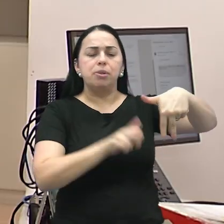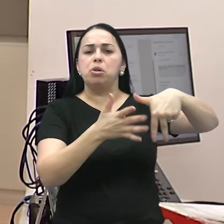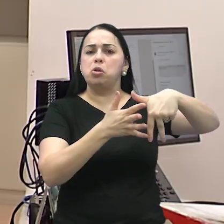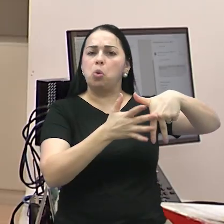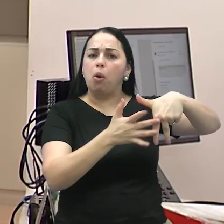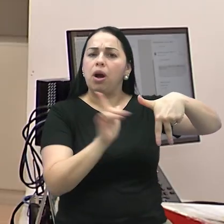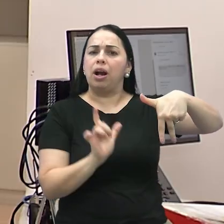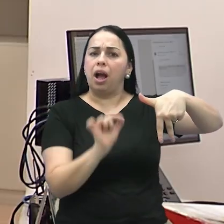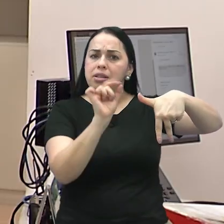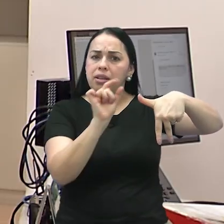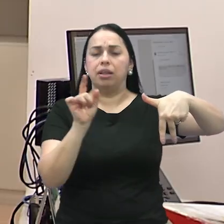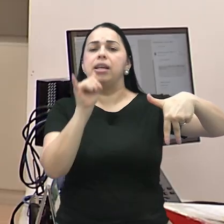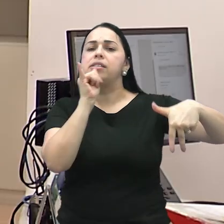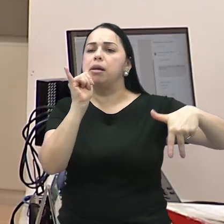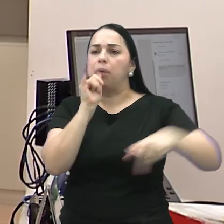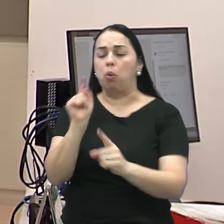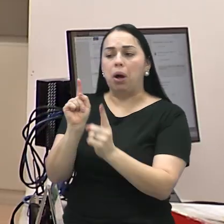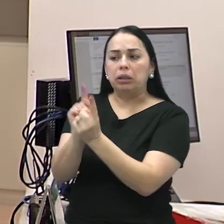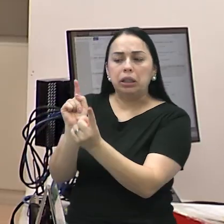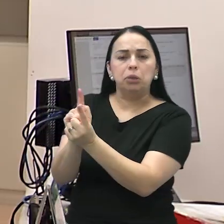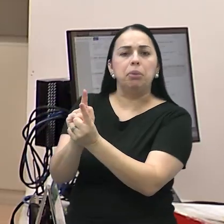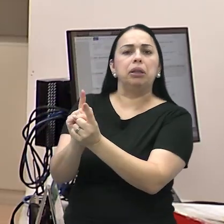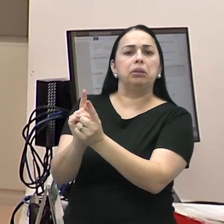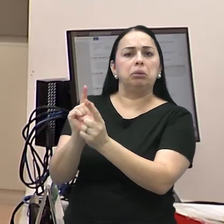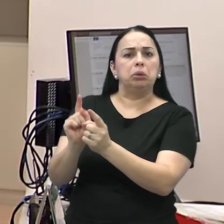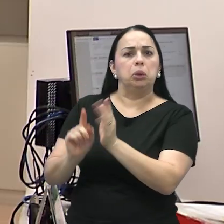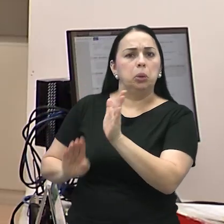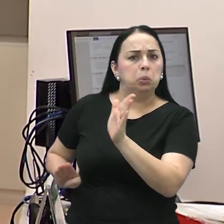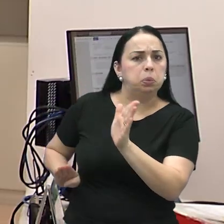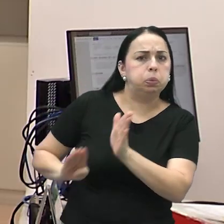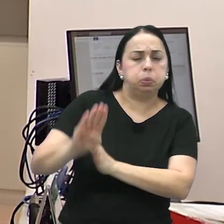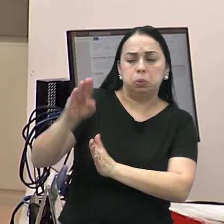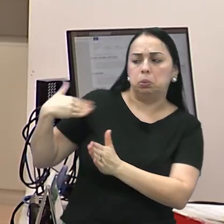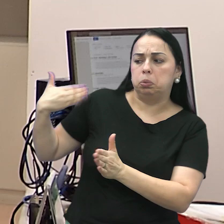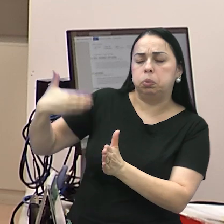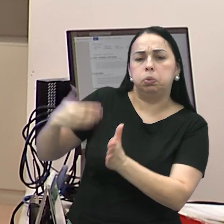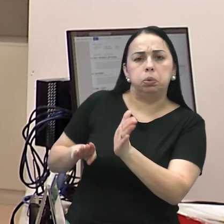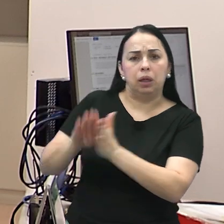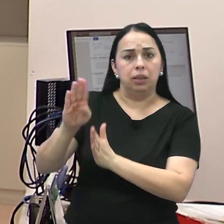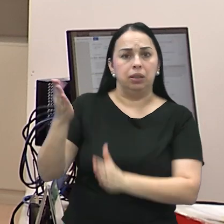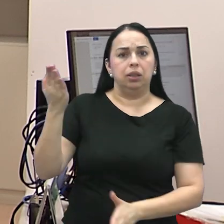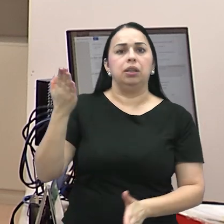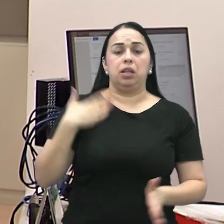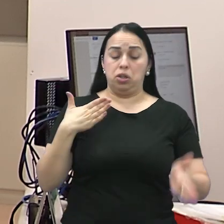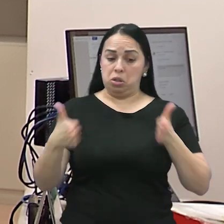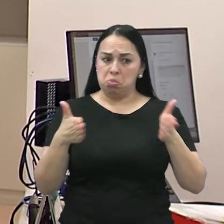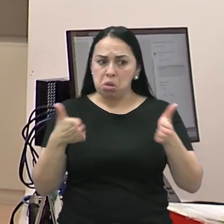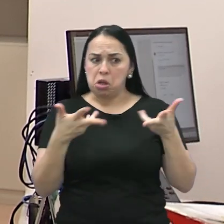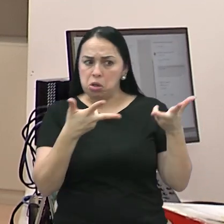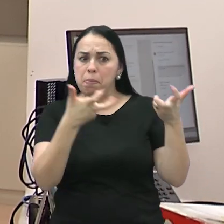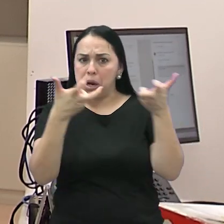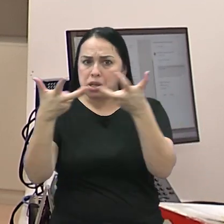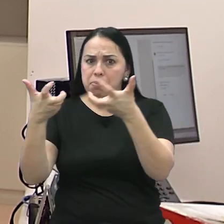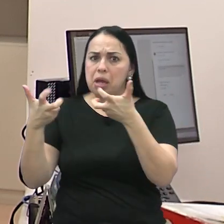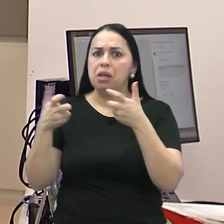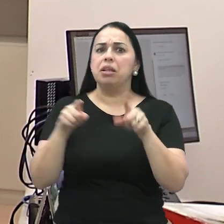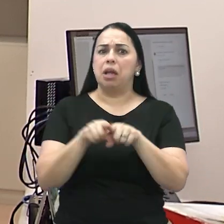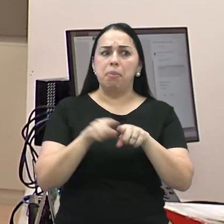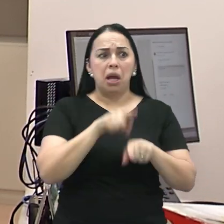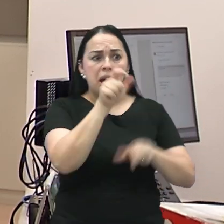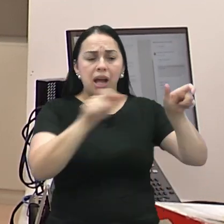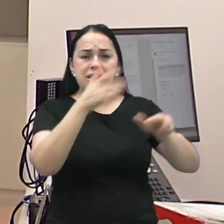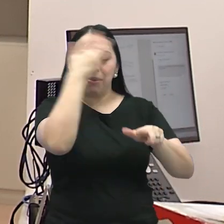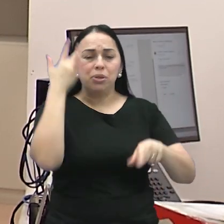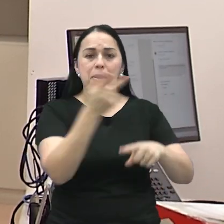no gabinete essa demanda. Diariamente a gente recebe diversas pessoas com diversos tipos de câncer. Então a gente encaminha junto